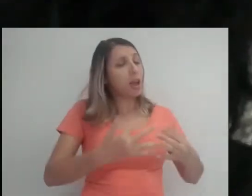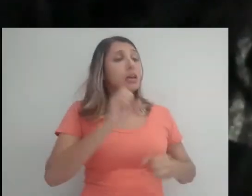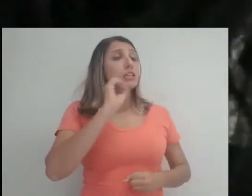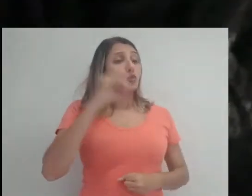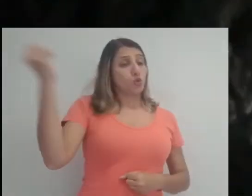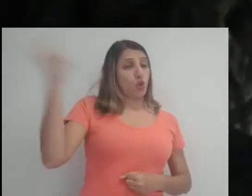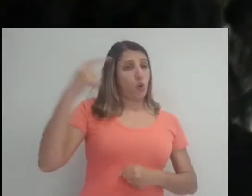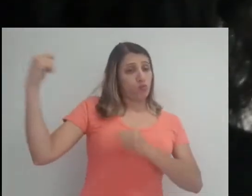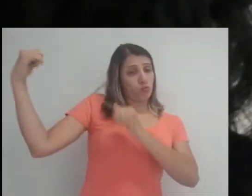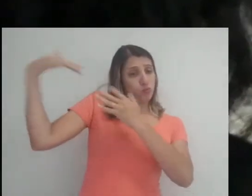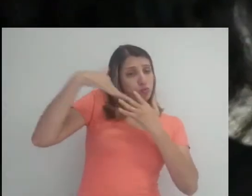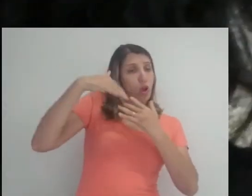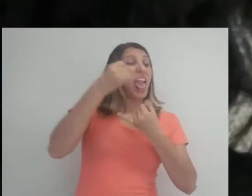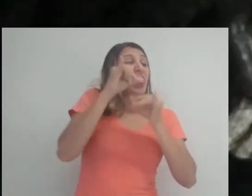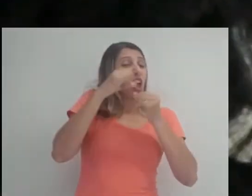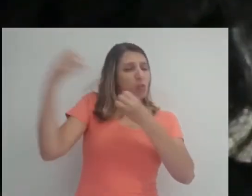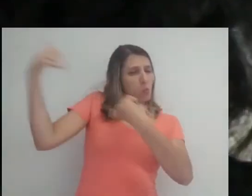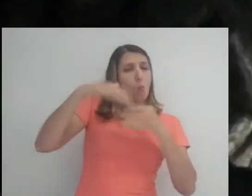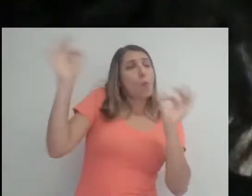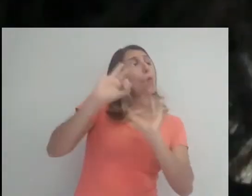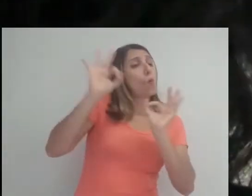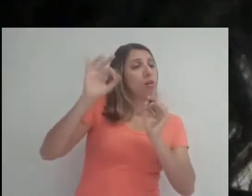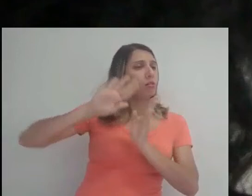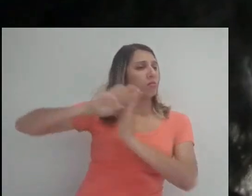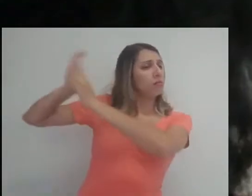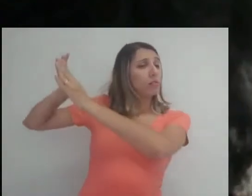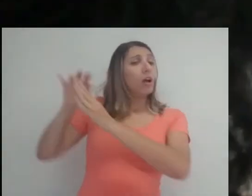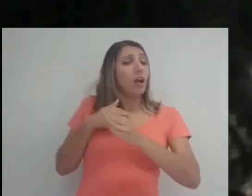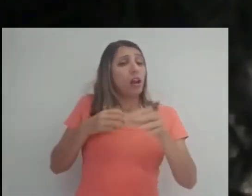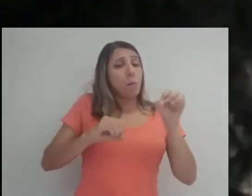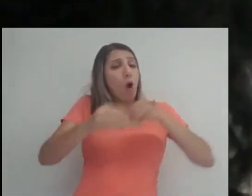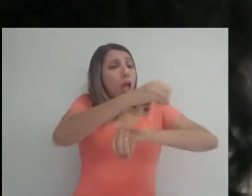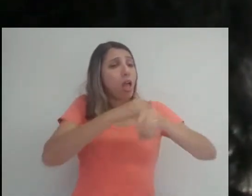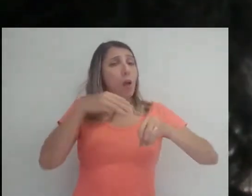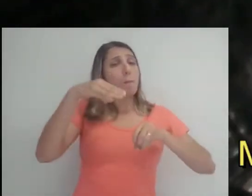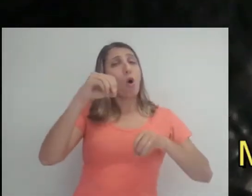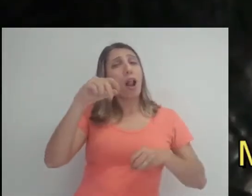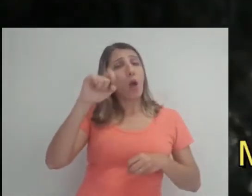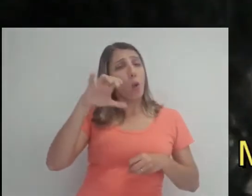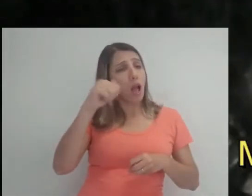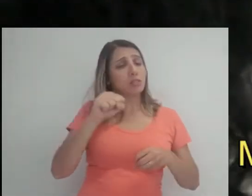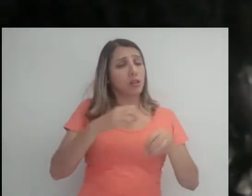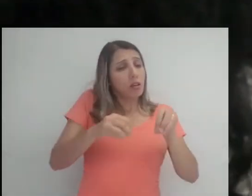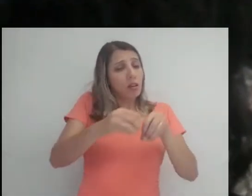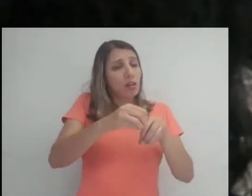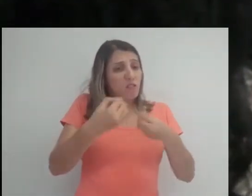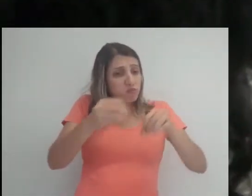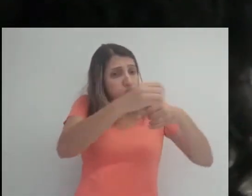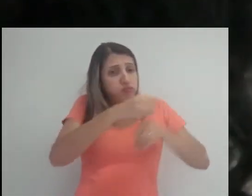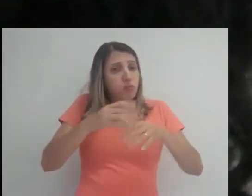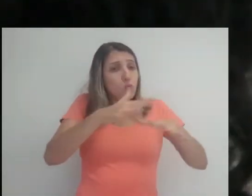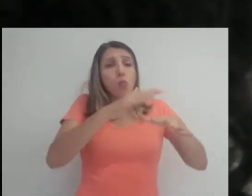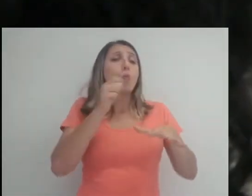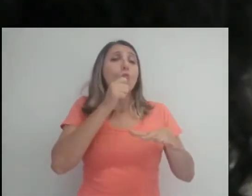Se o Sol não enviasse uma quantidade enorme de energia para a Terra, de onde que as moléculas da superfície terrestre ganhariam energia para